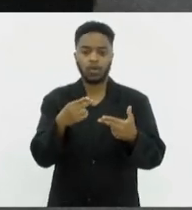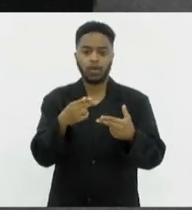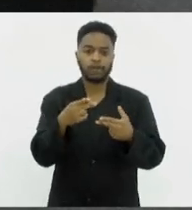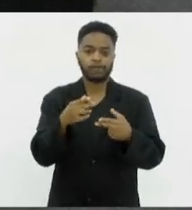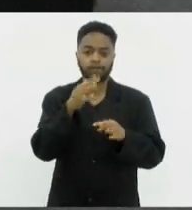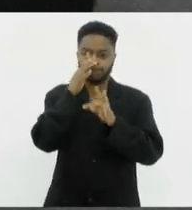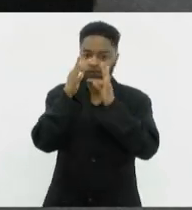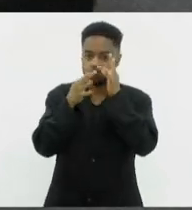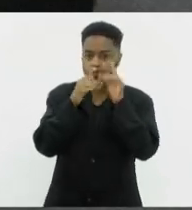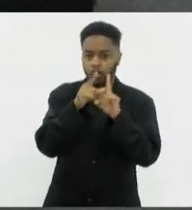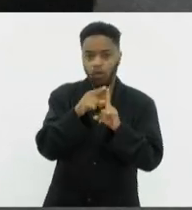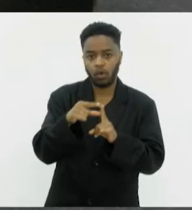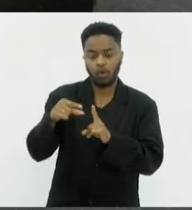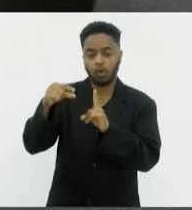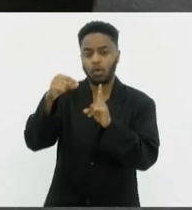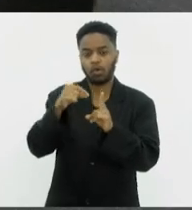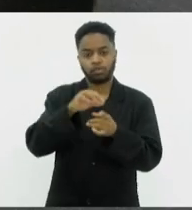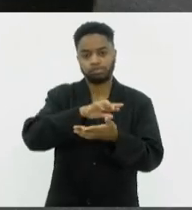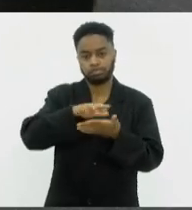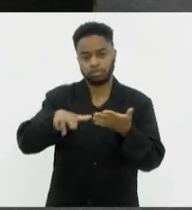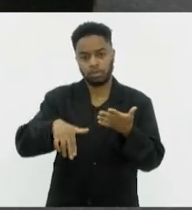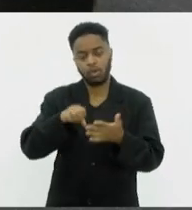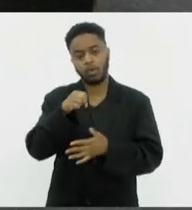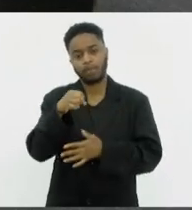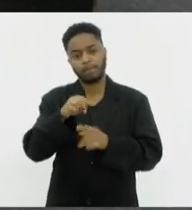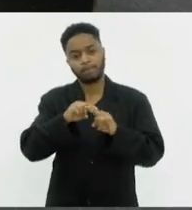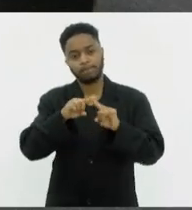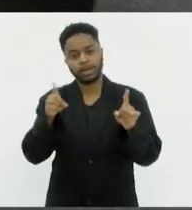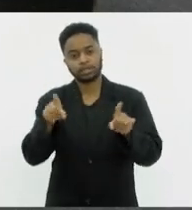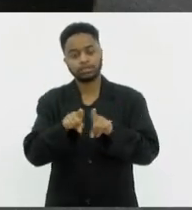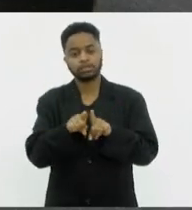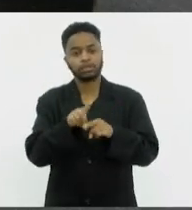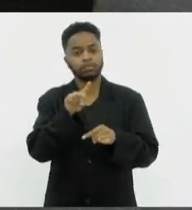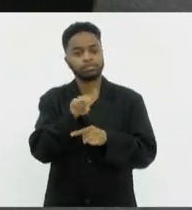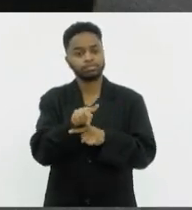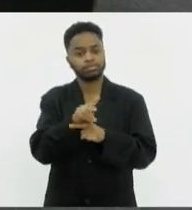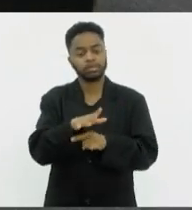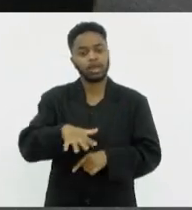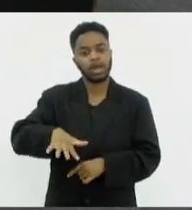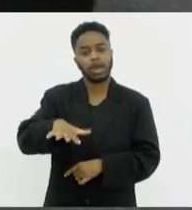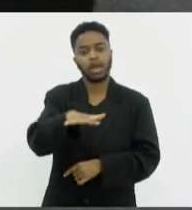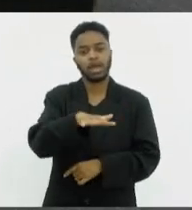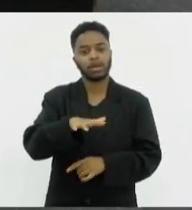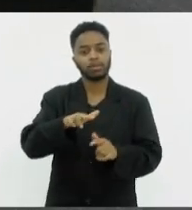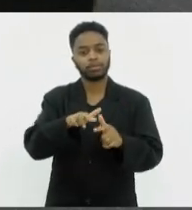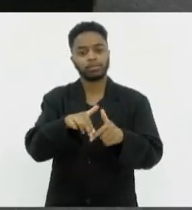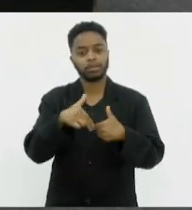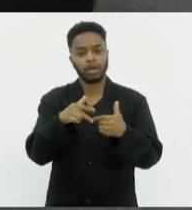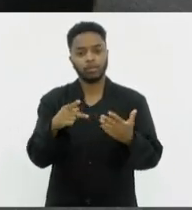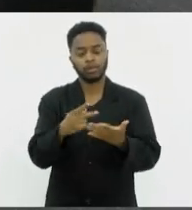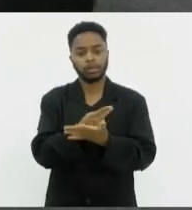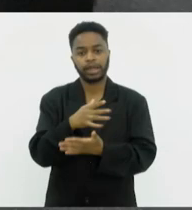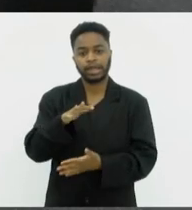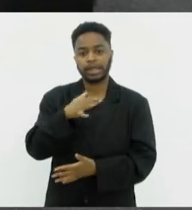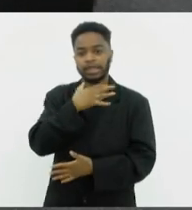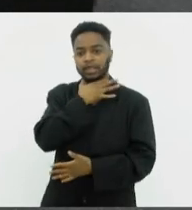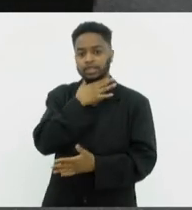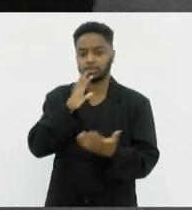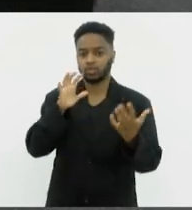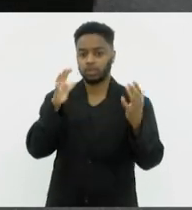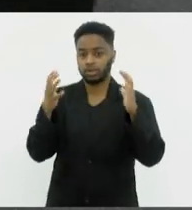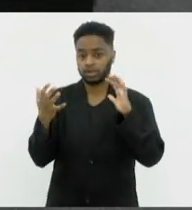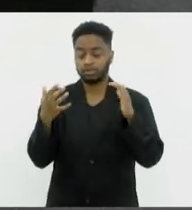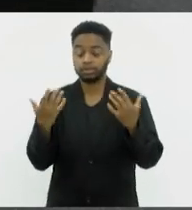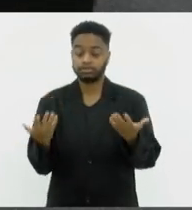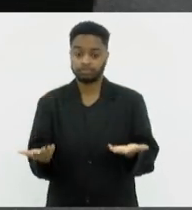as possibilidades de preservação ambiental diante de uma crise climática.